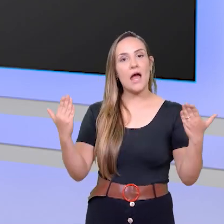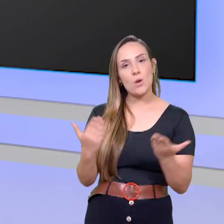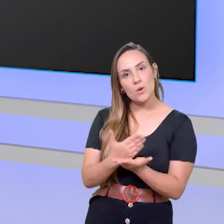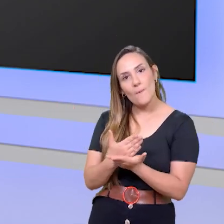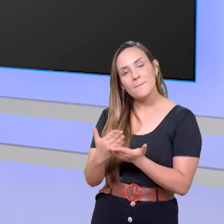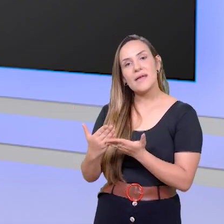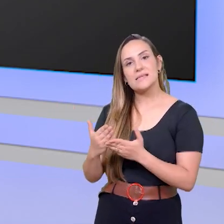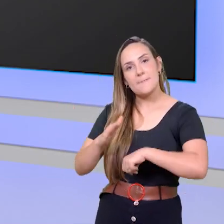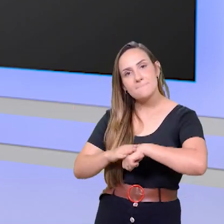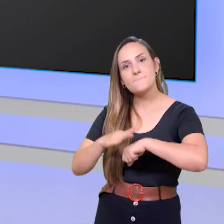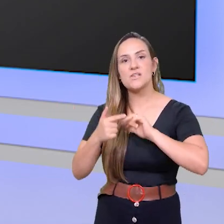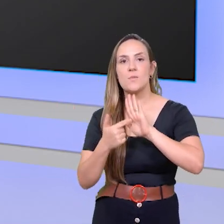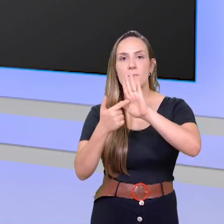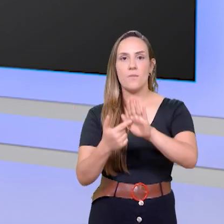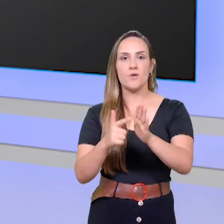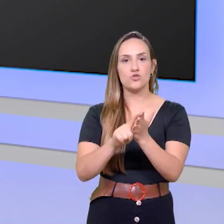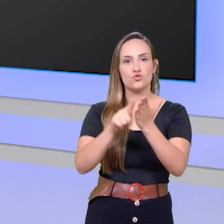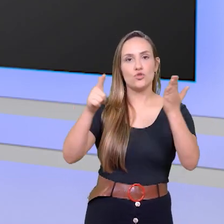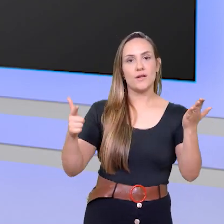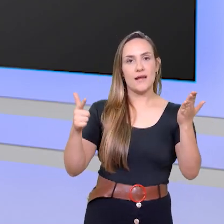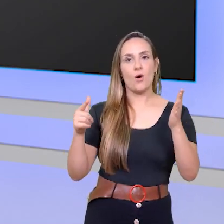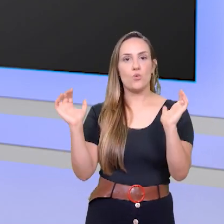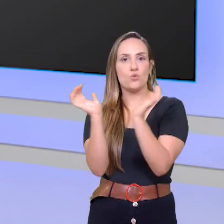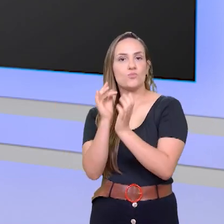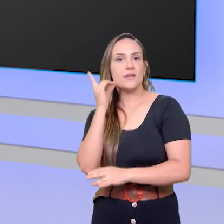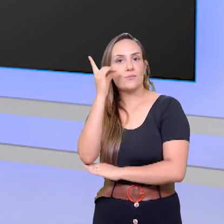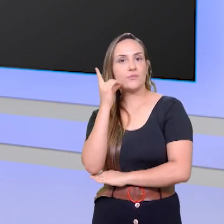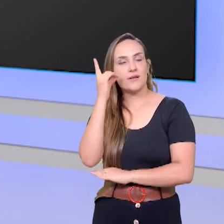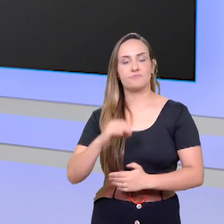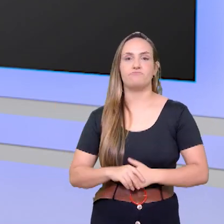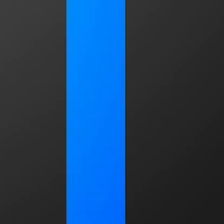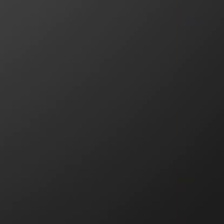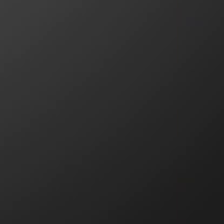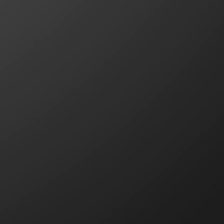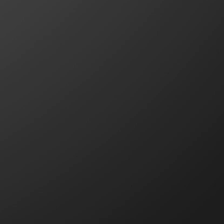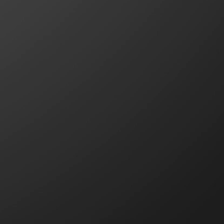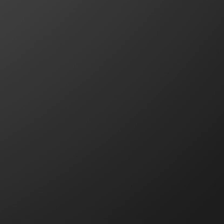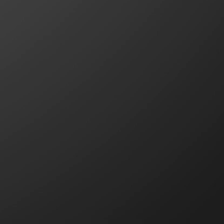Olá, começa agora mais uma edição do Jornal Parlamentar.